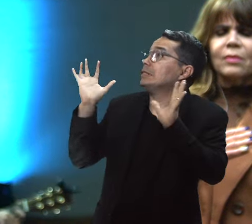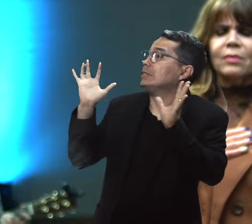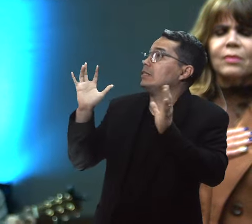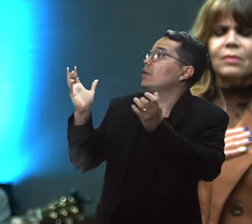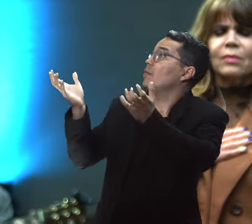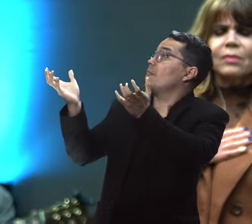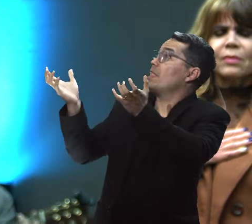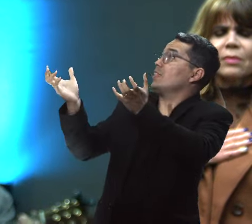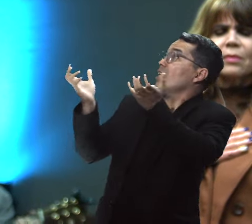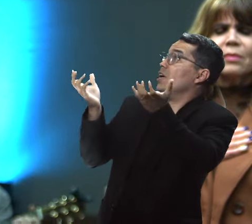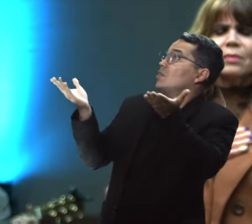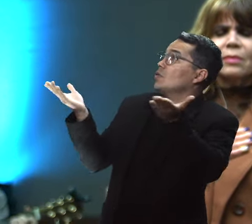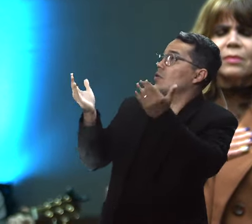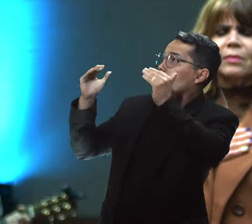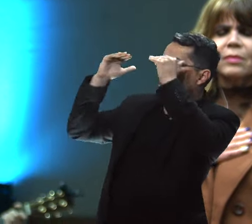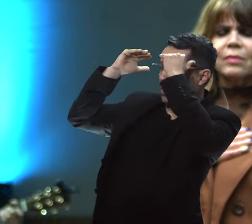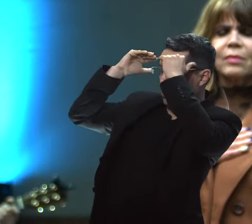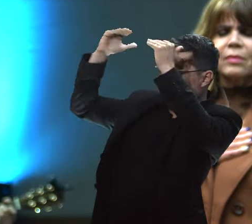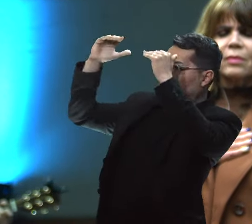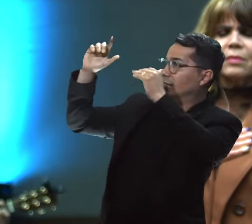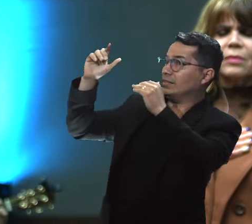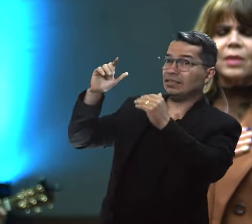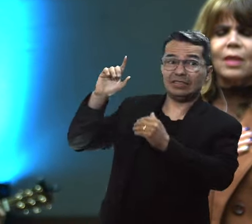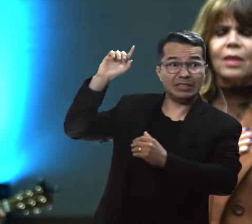eu quero te obedecer.